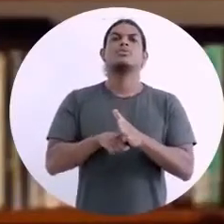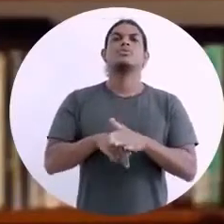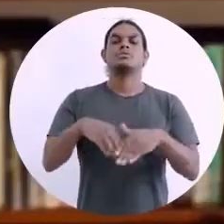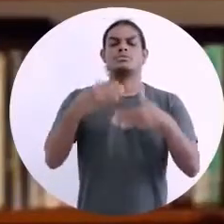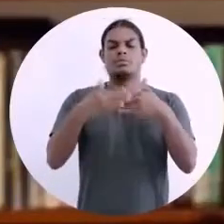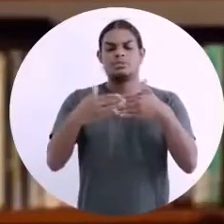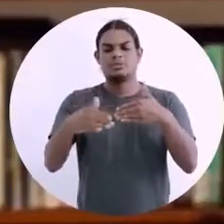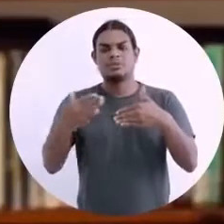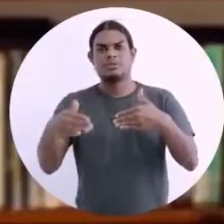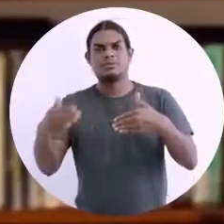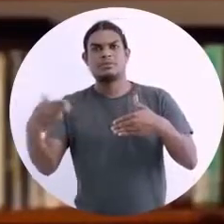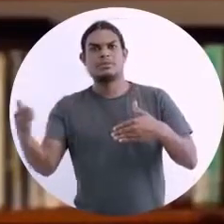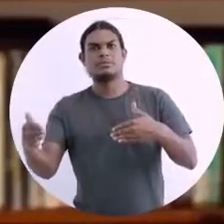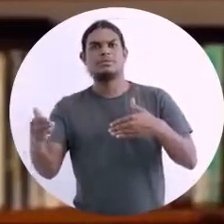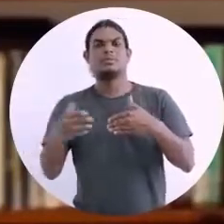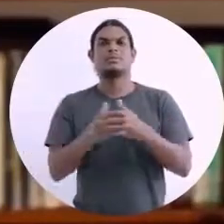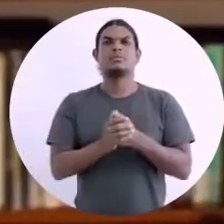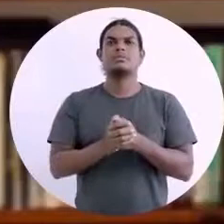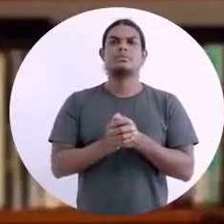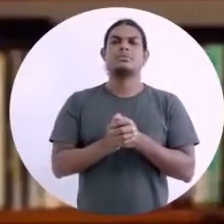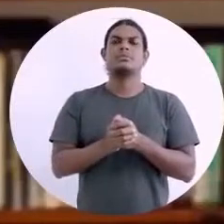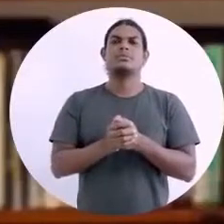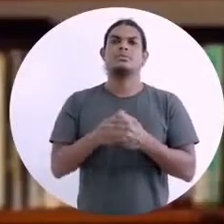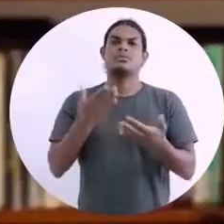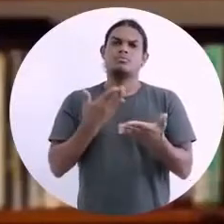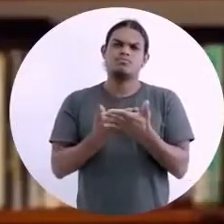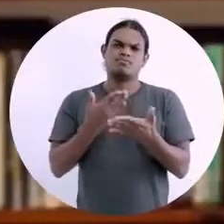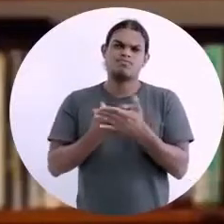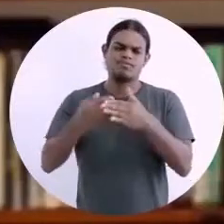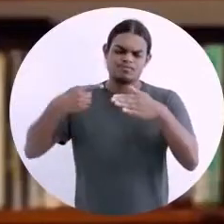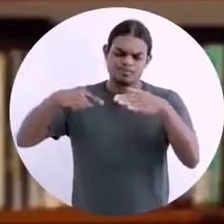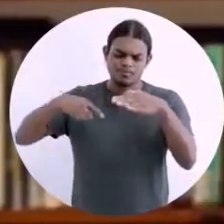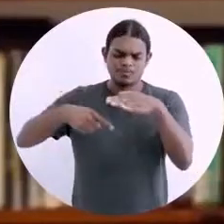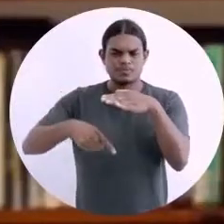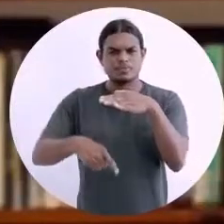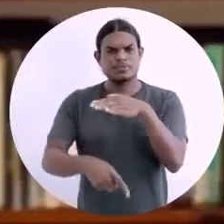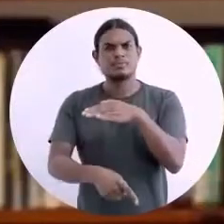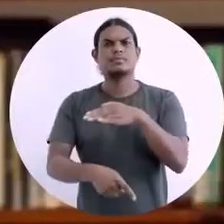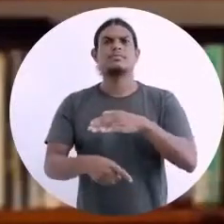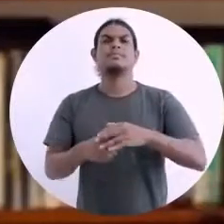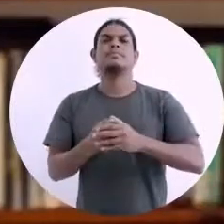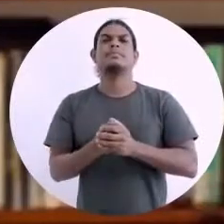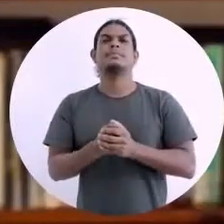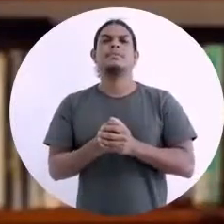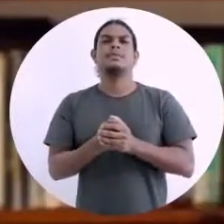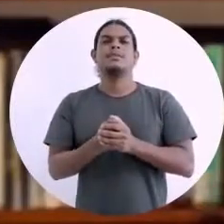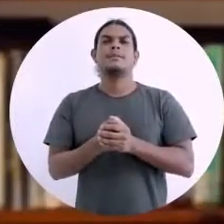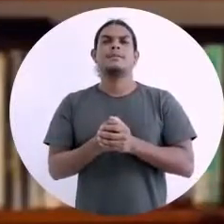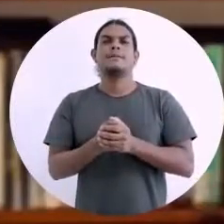e estudando a fundo algumas questões relacionadas à organização do conhecimento, ele chegou